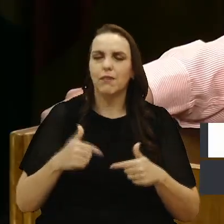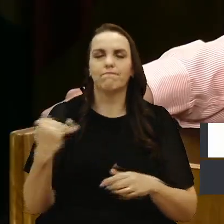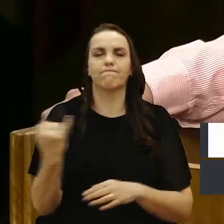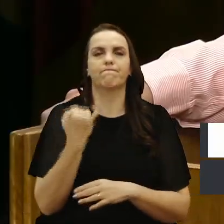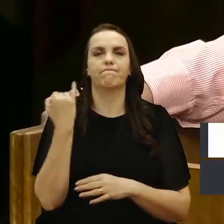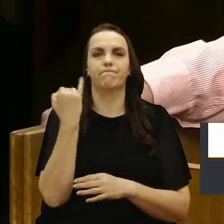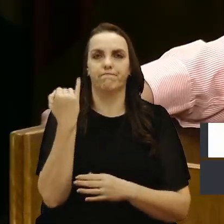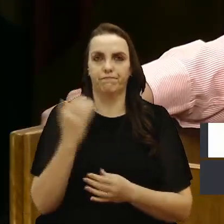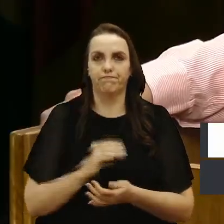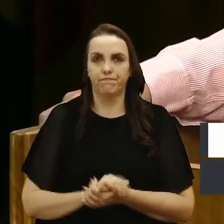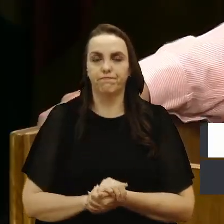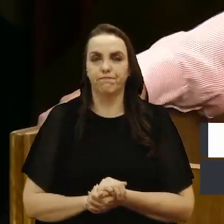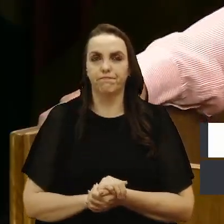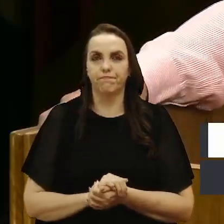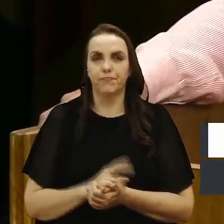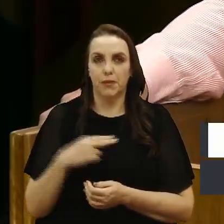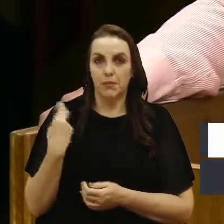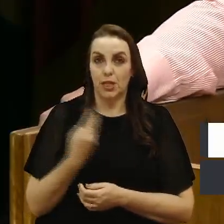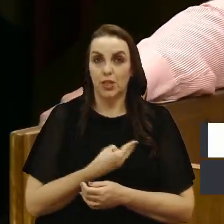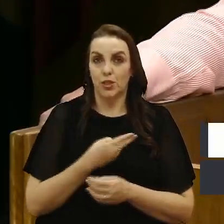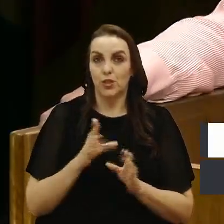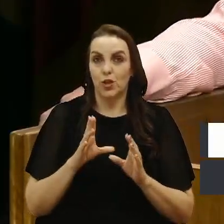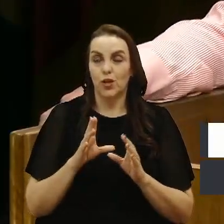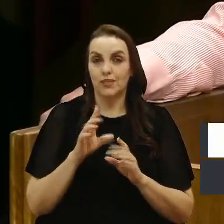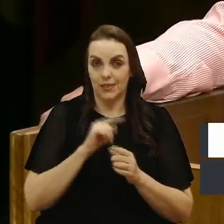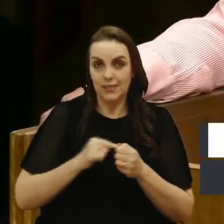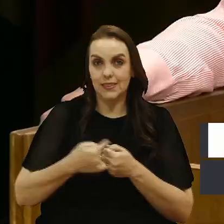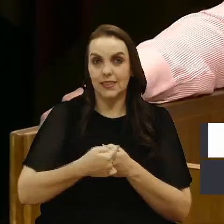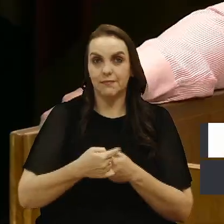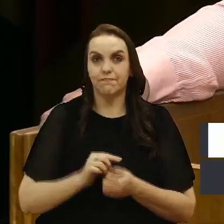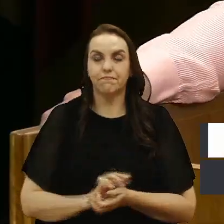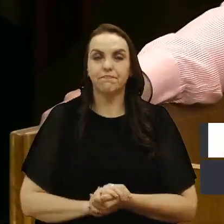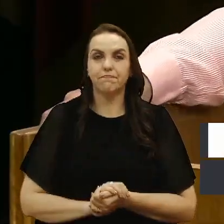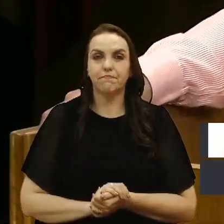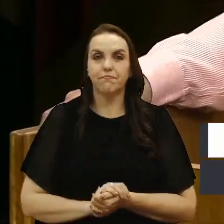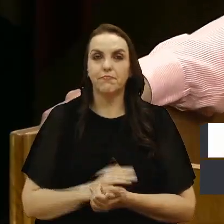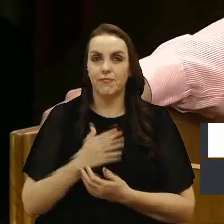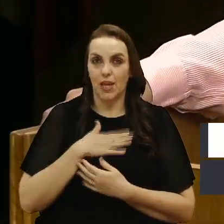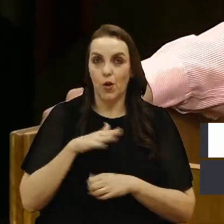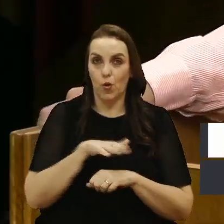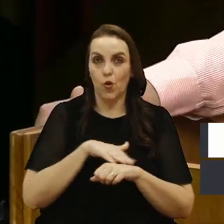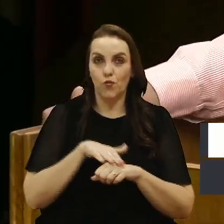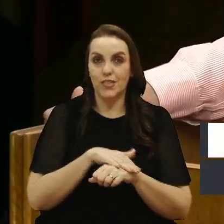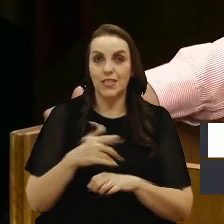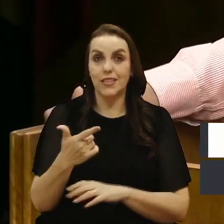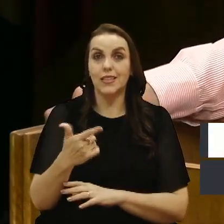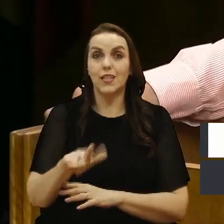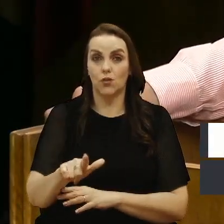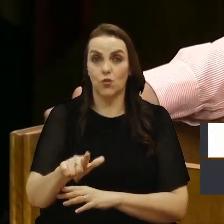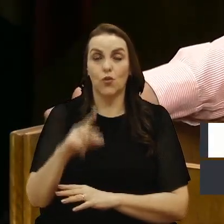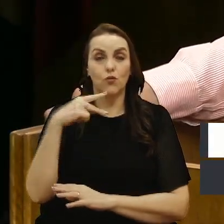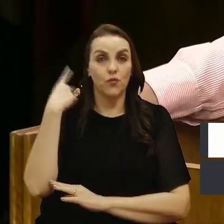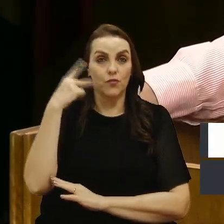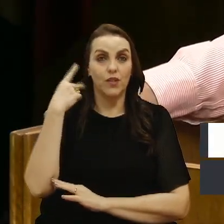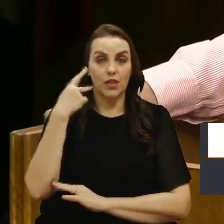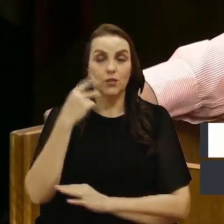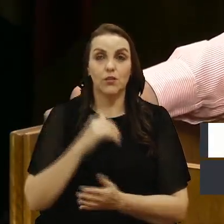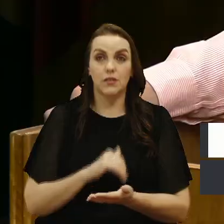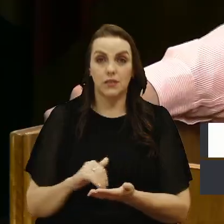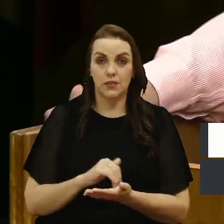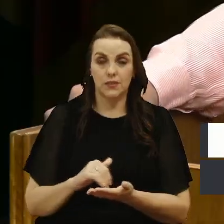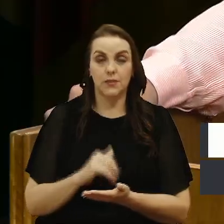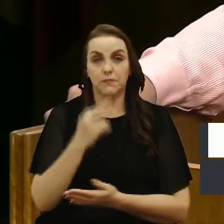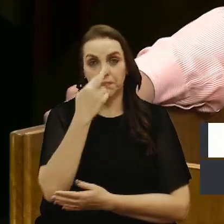importante para a nossa cidade. Eu conversei mais uma vez com o vereador secretário